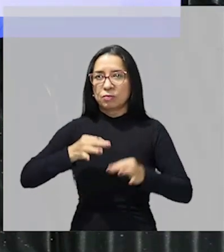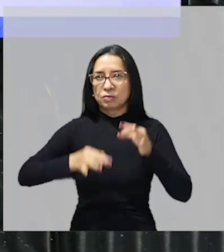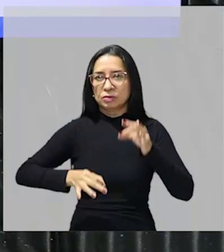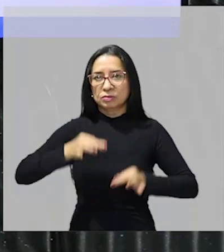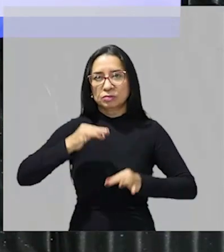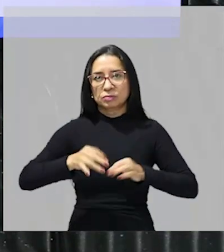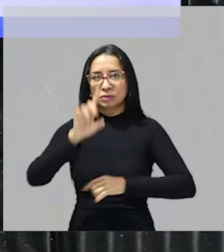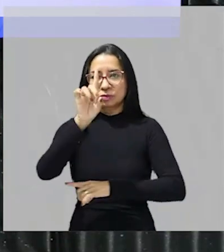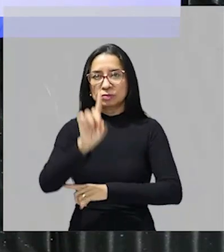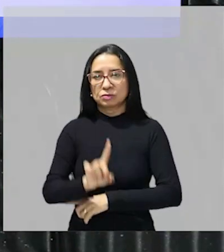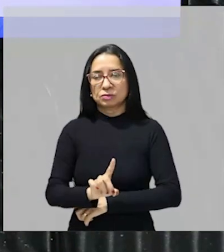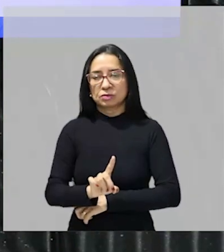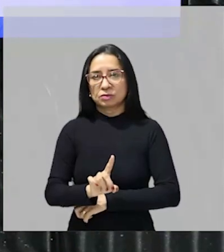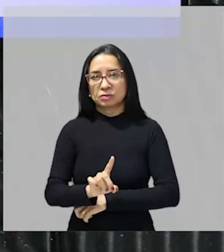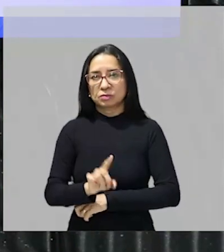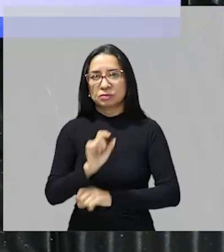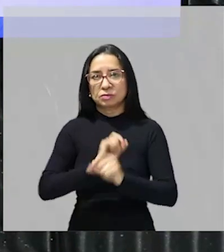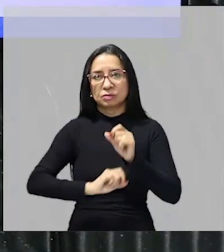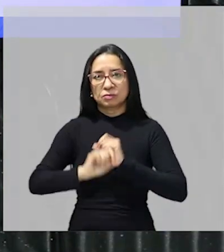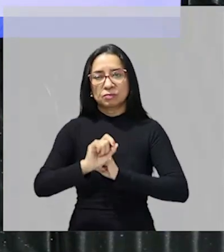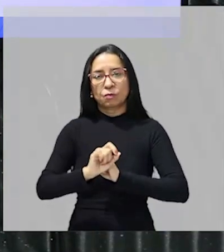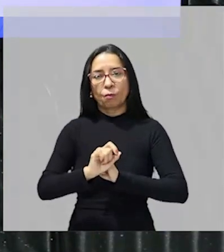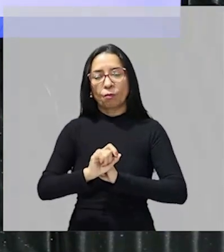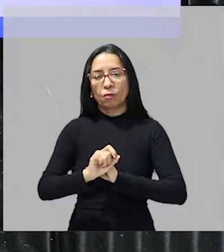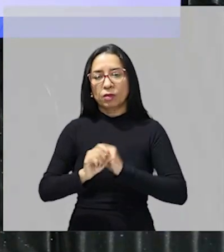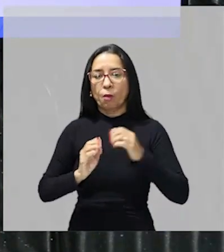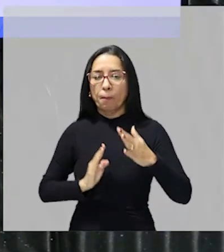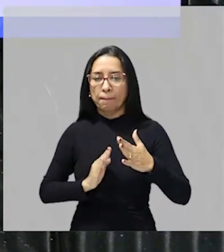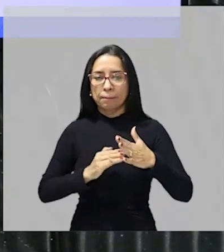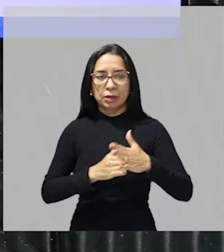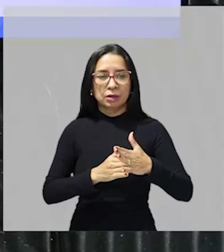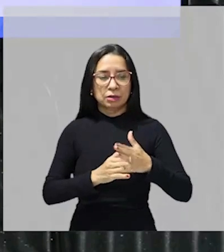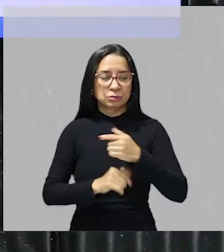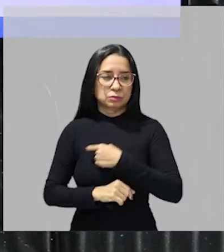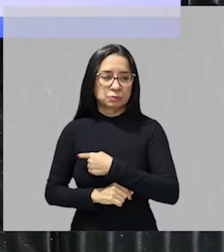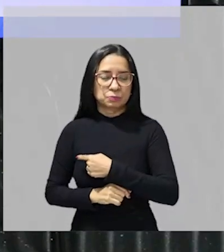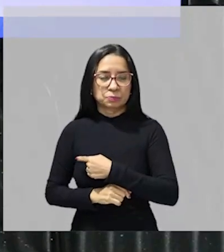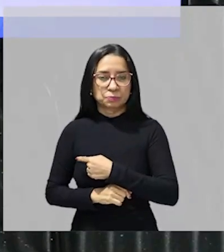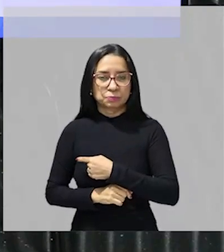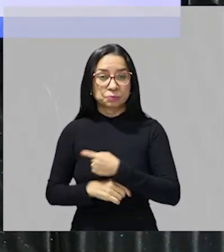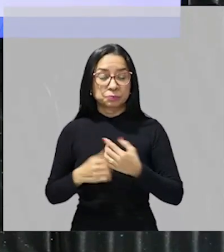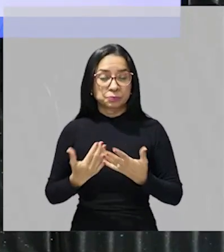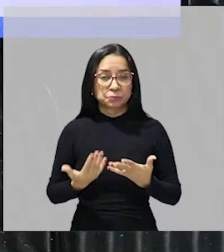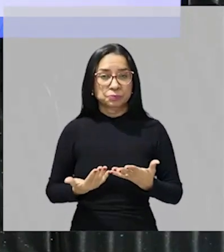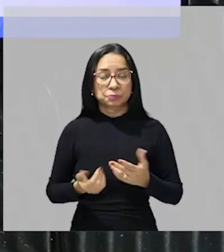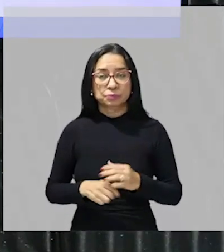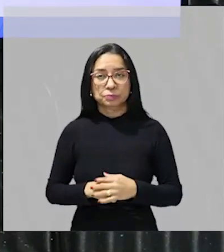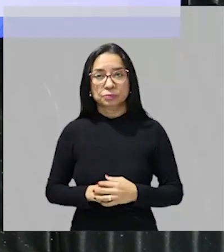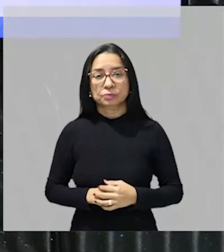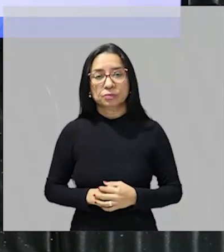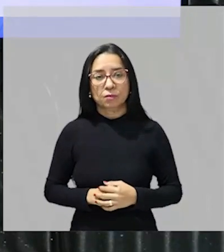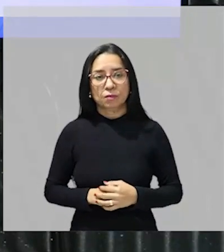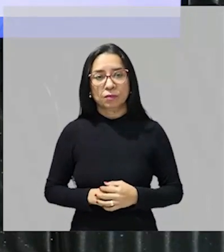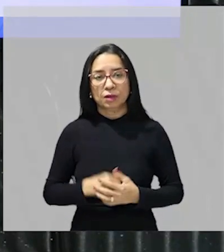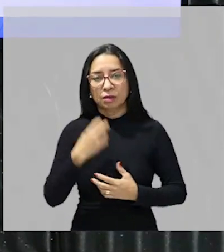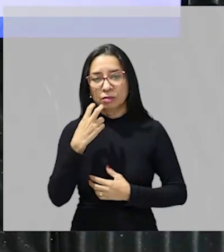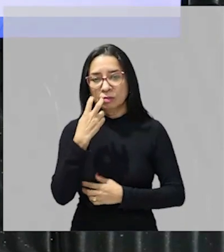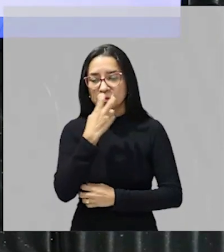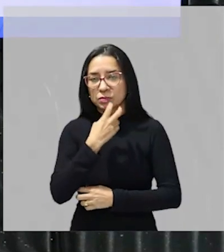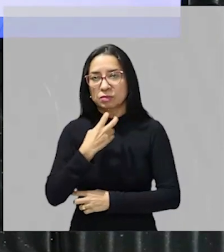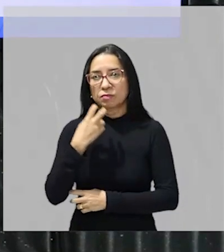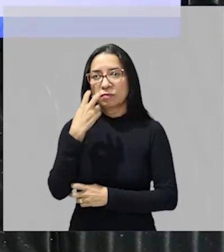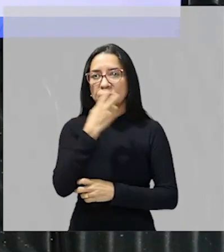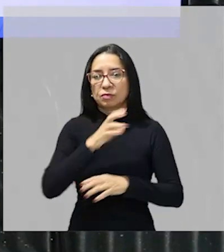por esses direitos, né, que foram tolhidos, que foram cerceados. E aí? Dar voz ao